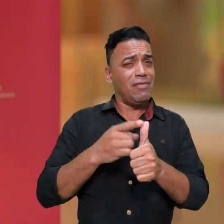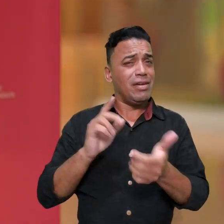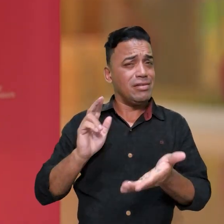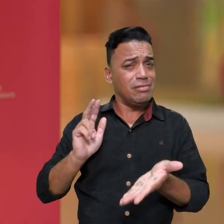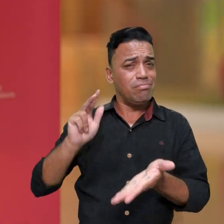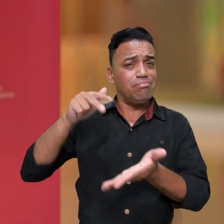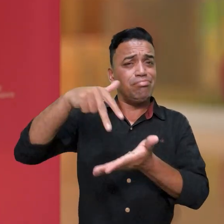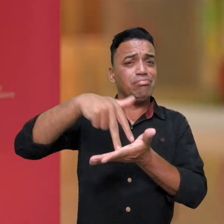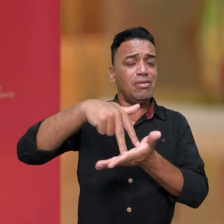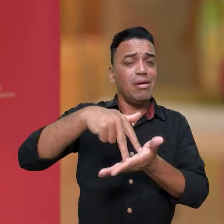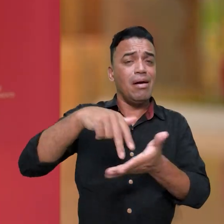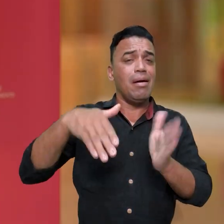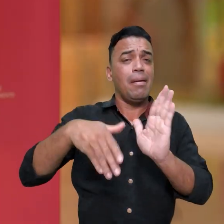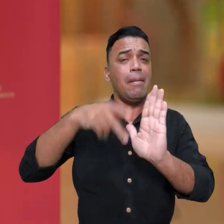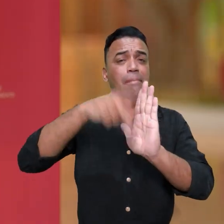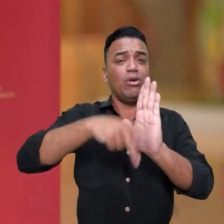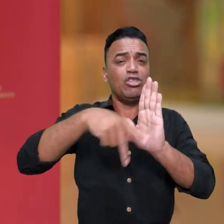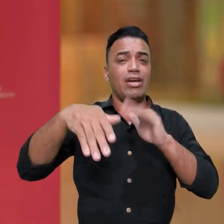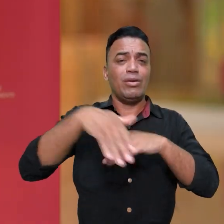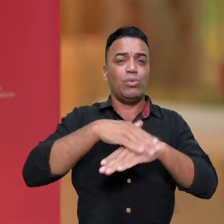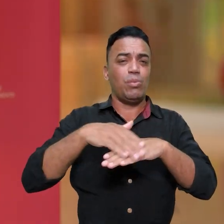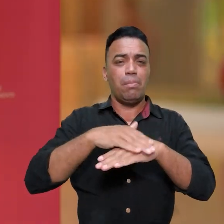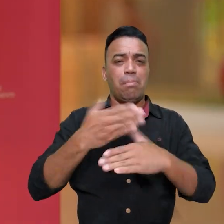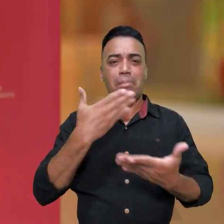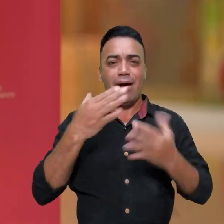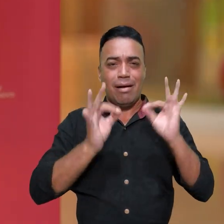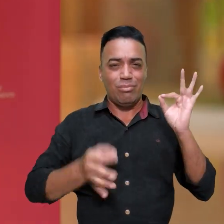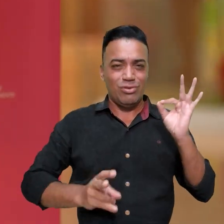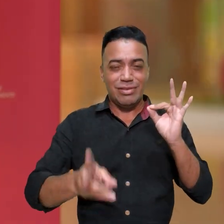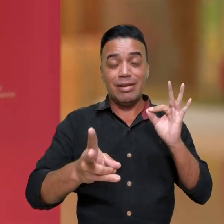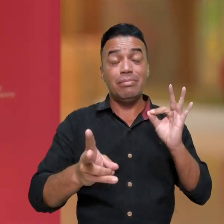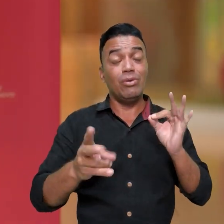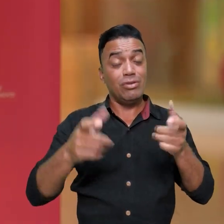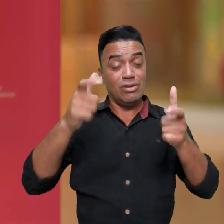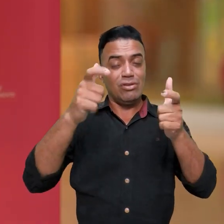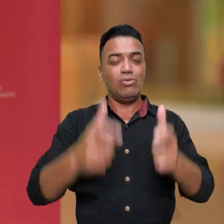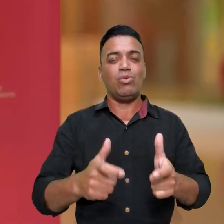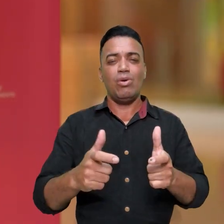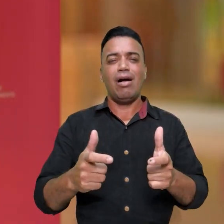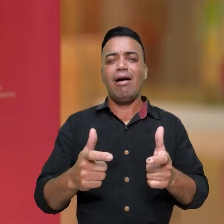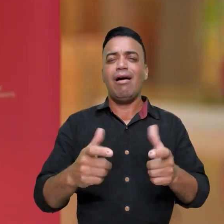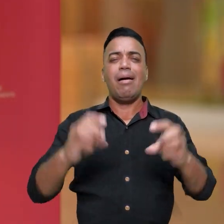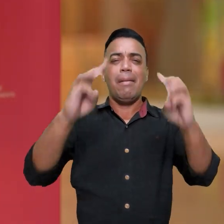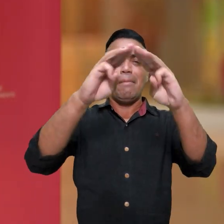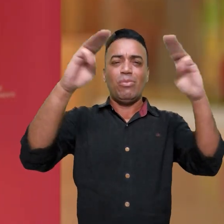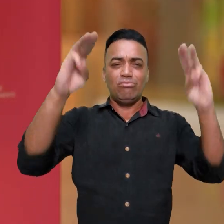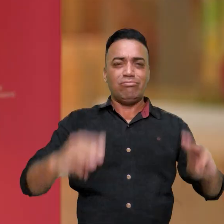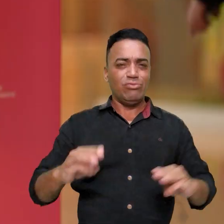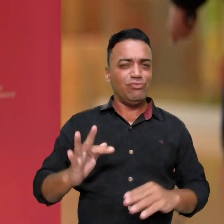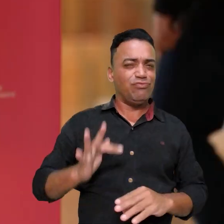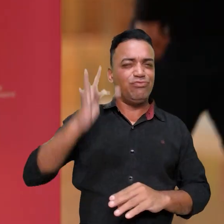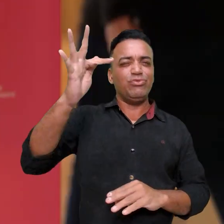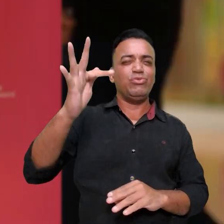papo. Mas já estive aqui nesse espaço, que é um espaço, para mim, maravilhoso, do Museu da Manhã,